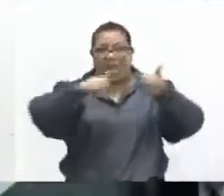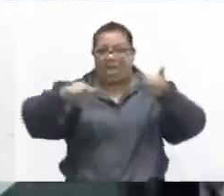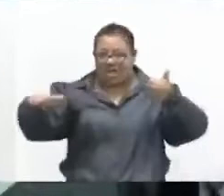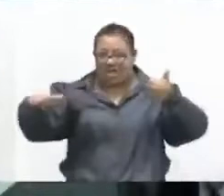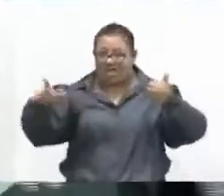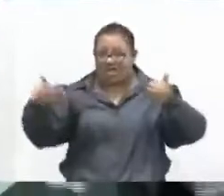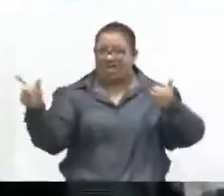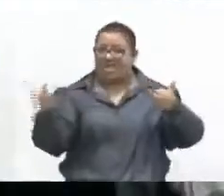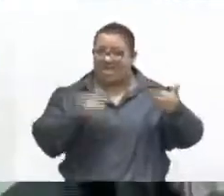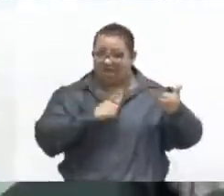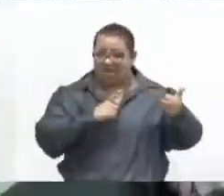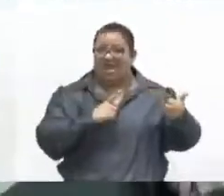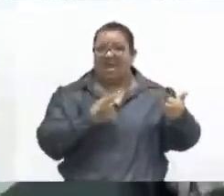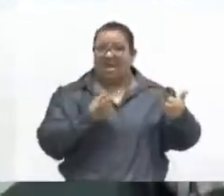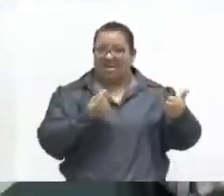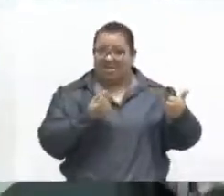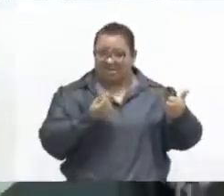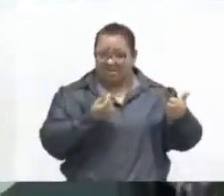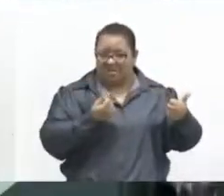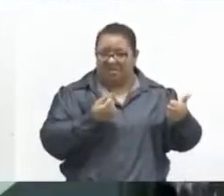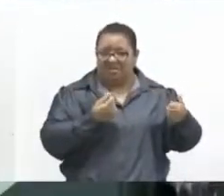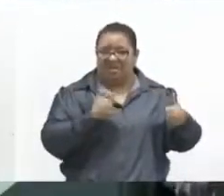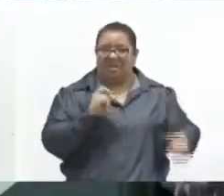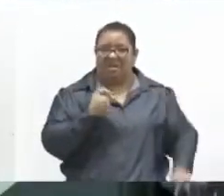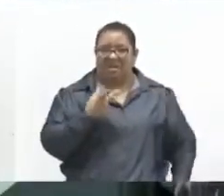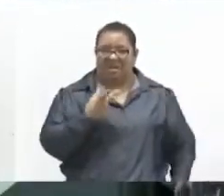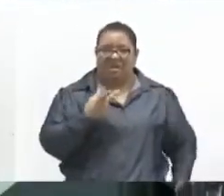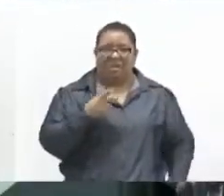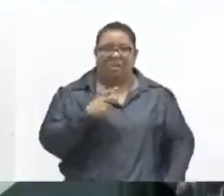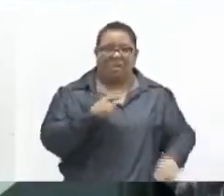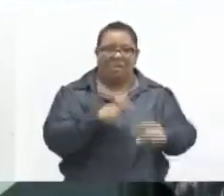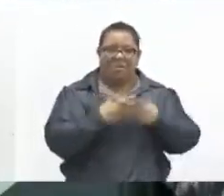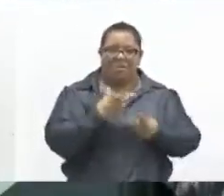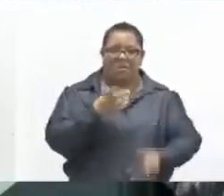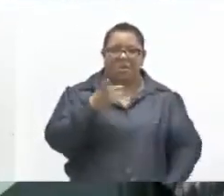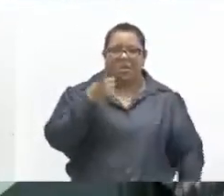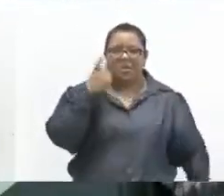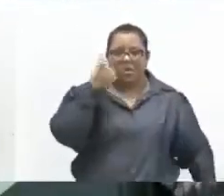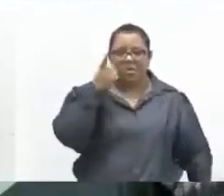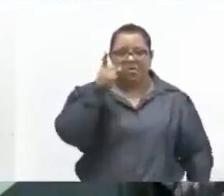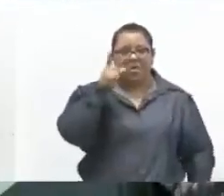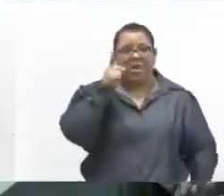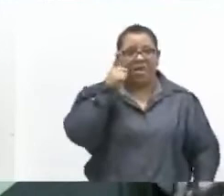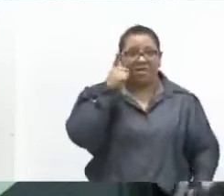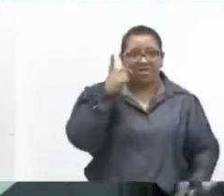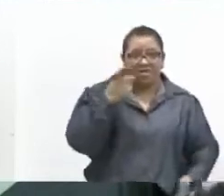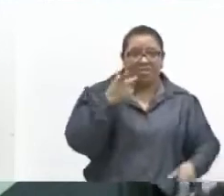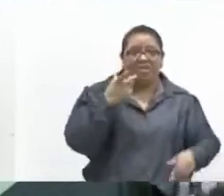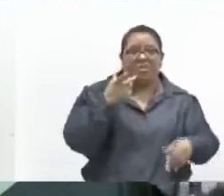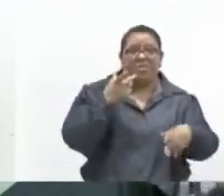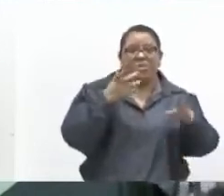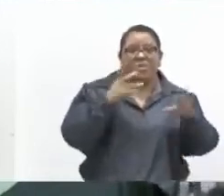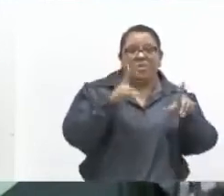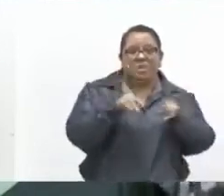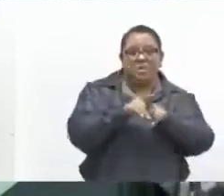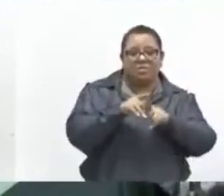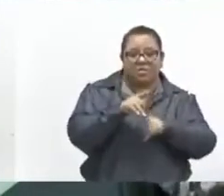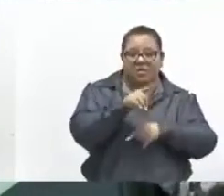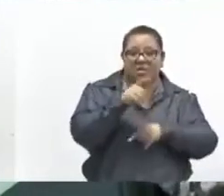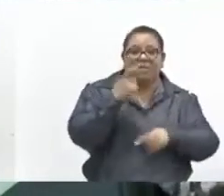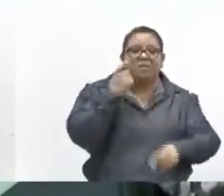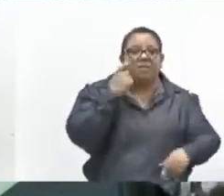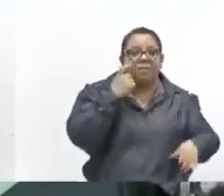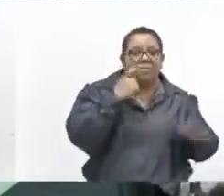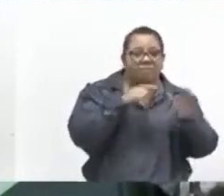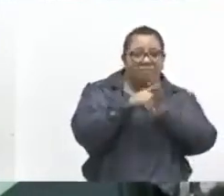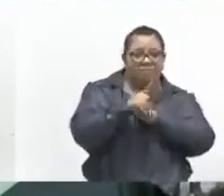esses recursos. Eu acho que muito mais isso, através do gabinete dos deputados que estão puxando a Câmara Setorial Temática para verificar